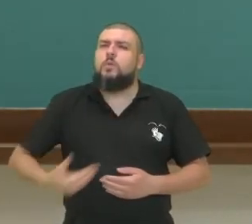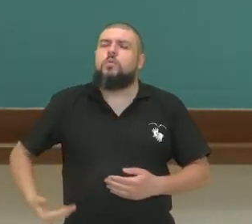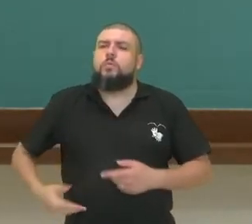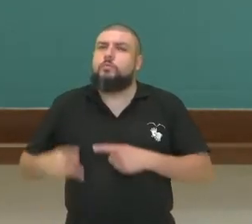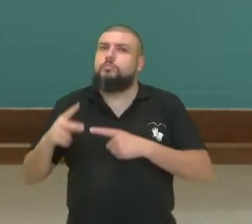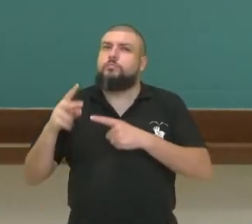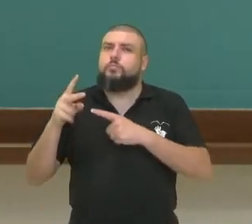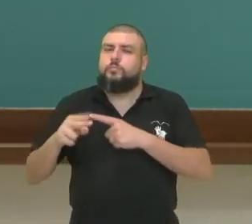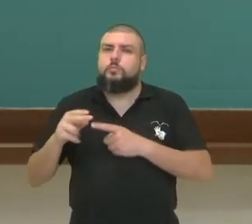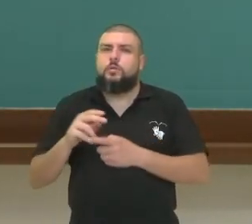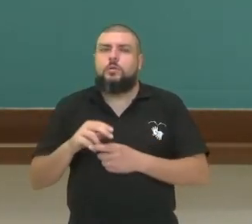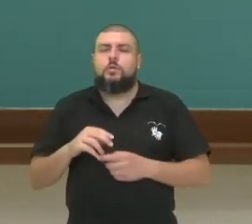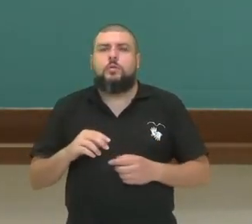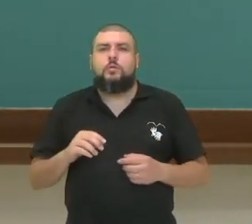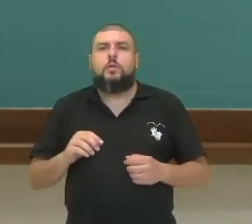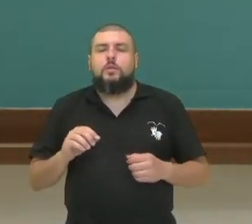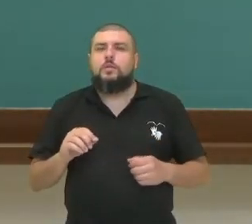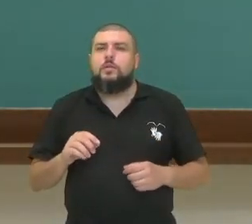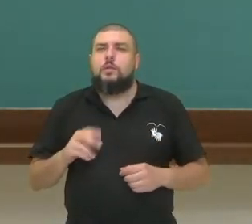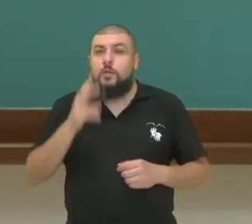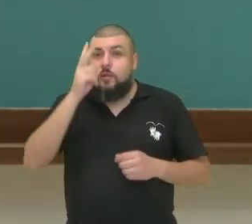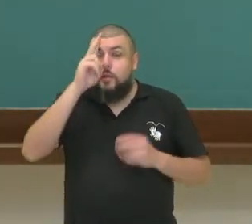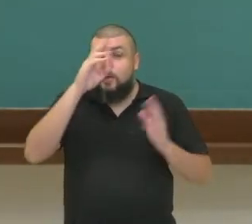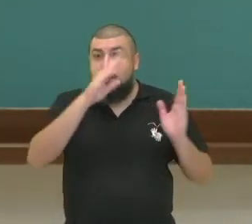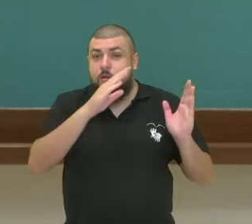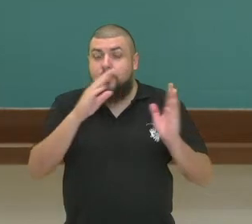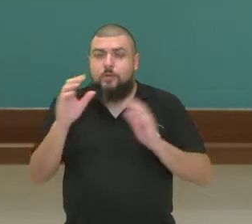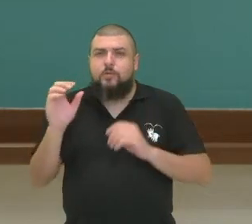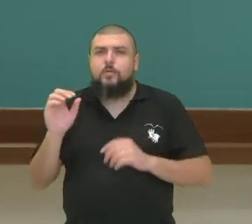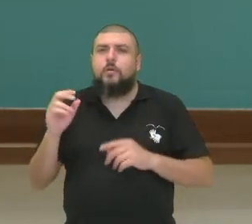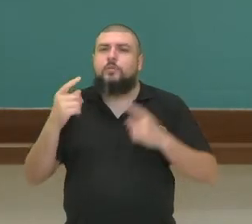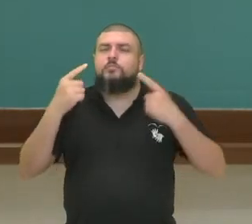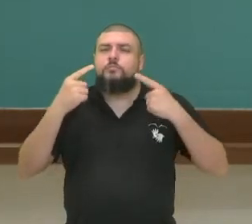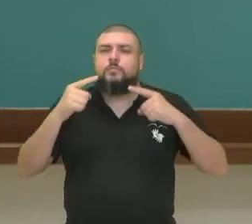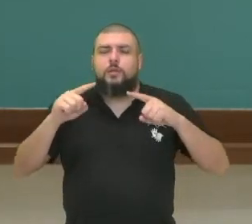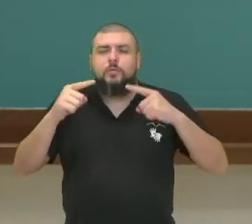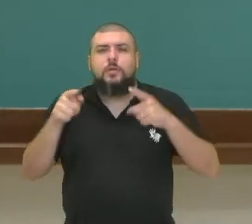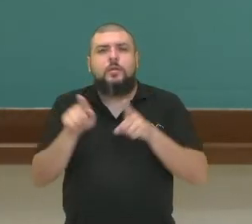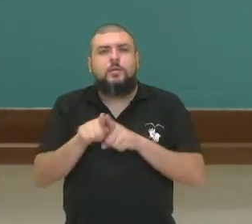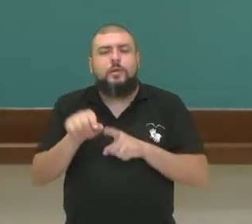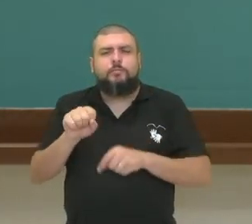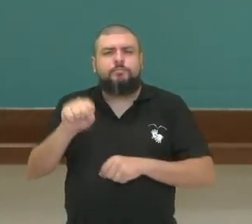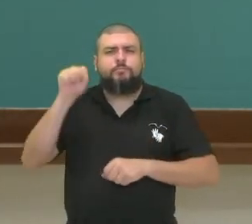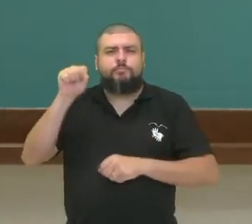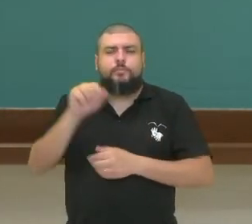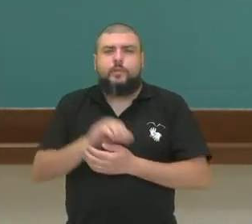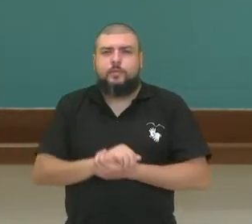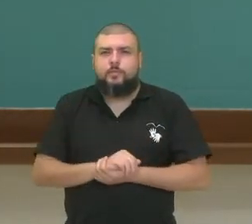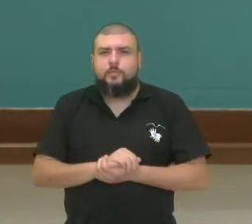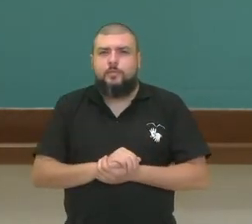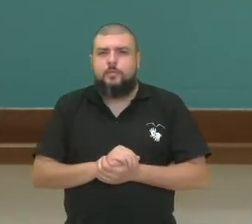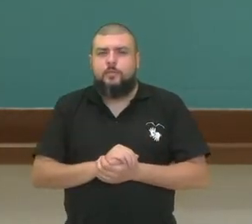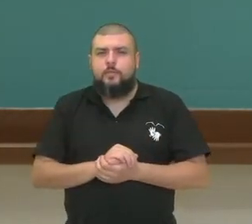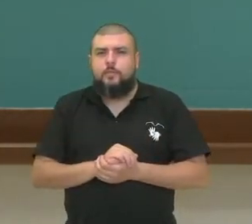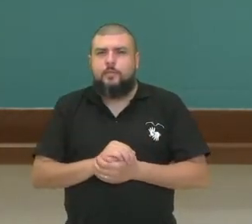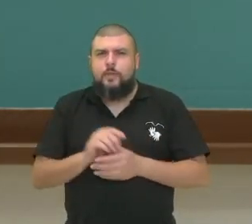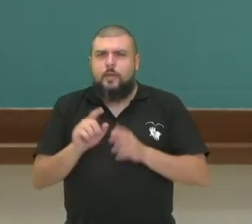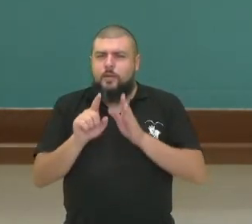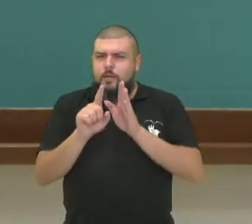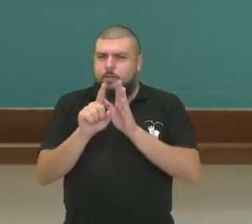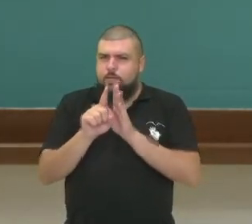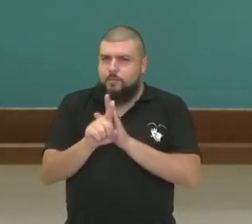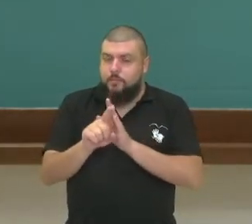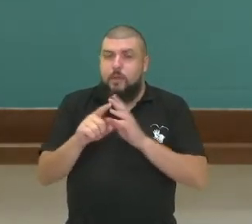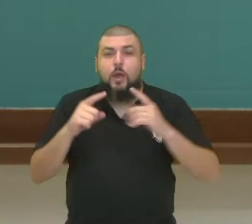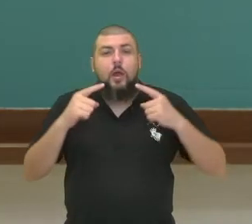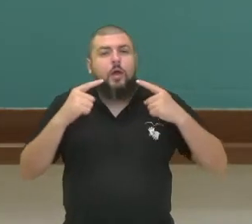esse acontecimento na história da música e da resistência. Tá? E aí eu pergunto para vocês, a música em diferentes momentos serviu como forma de crítica